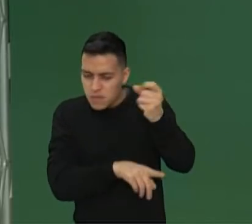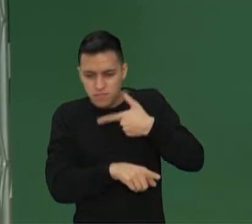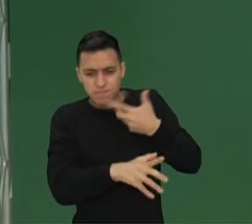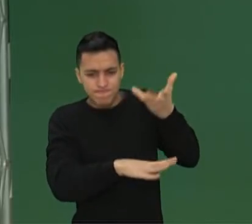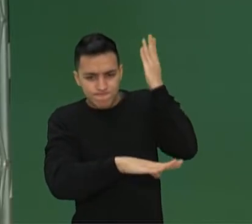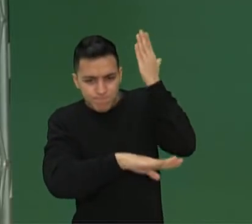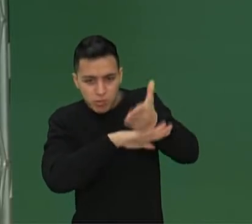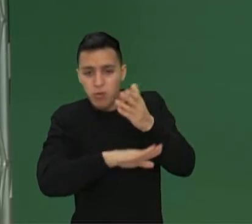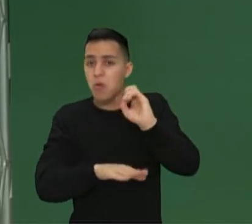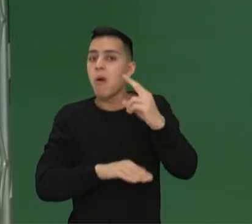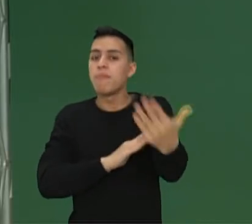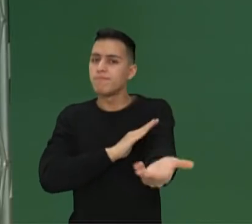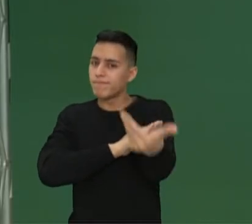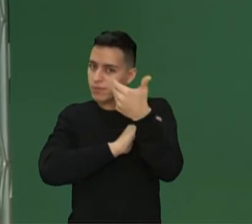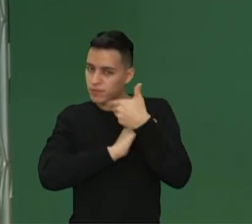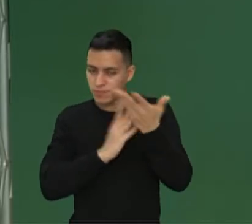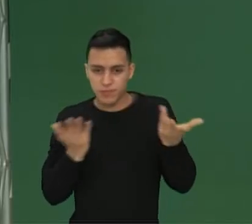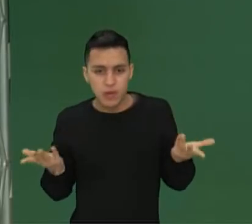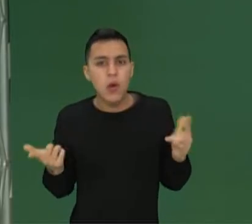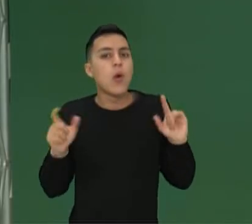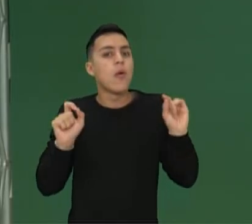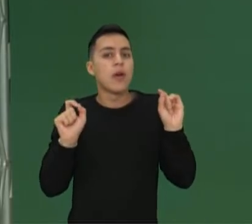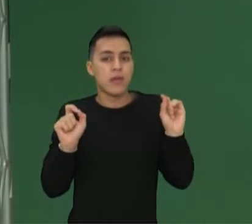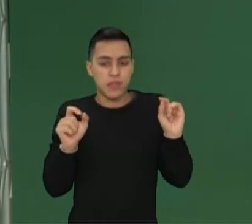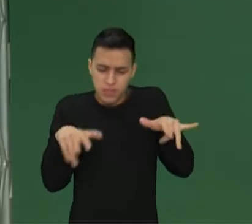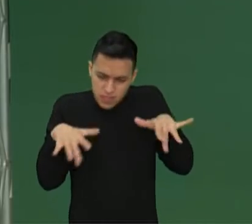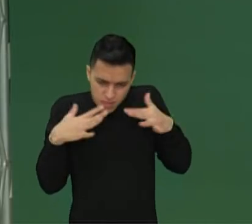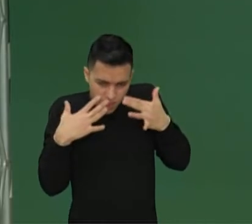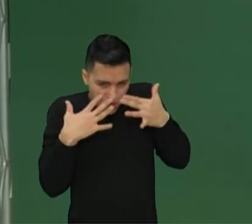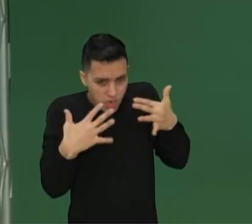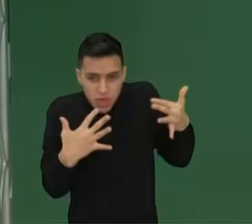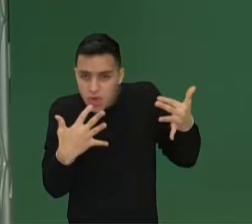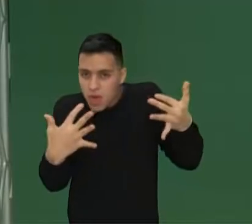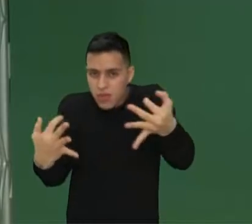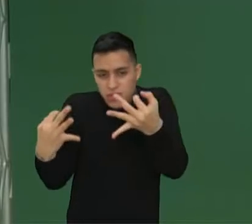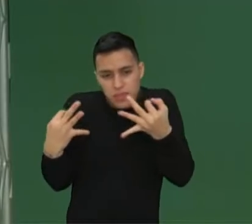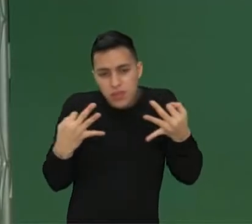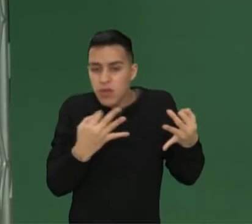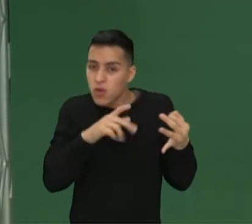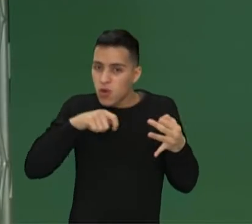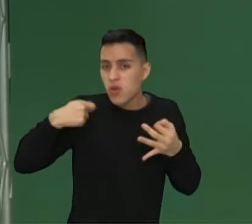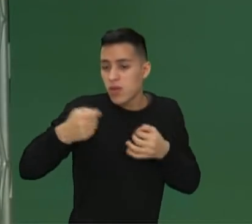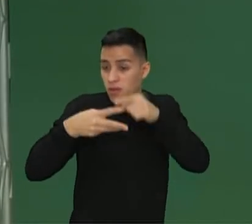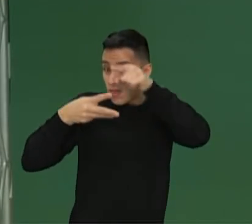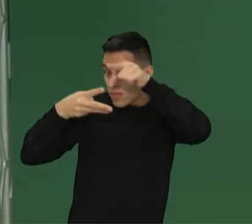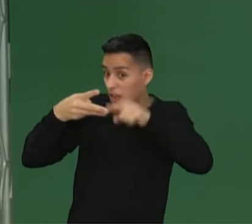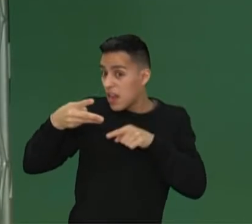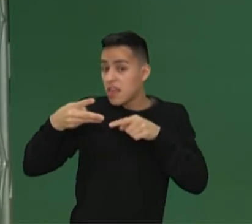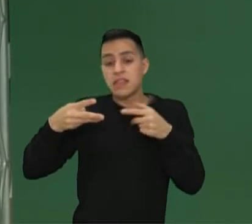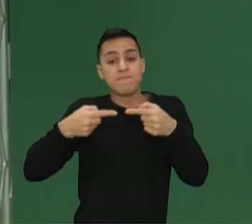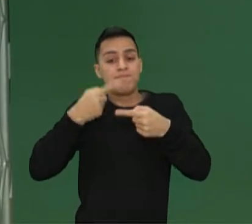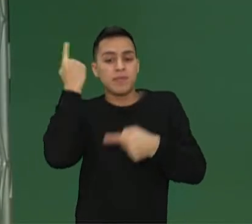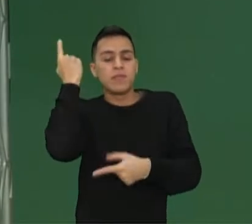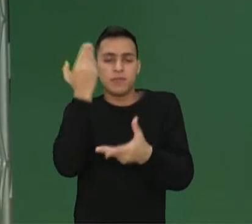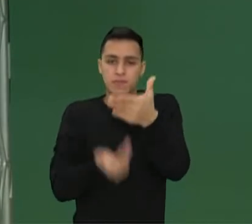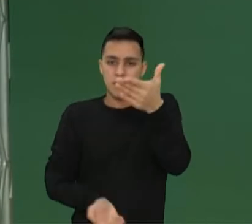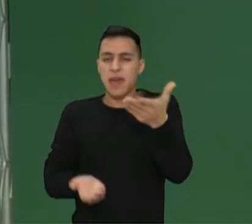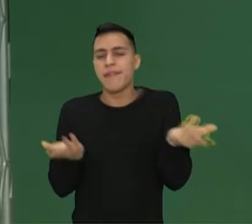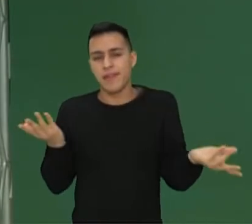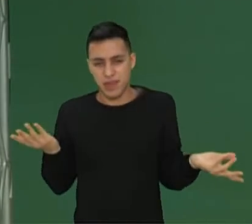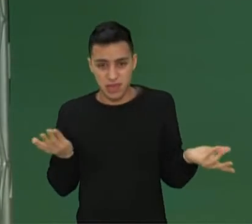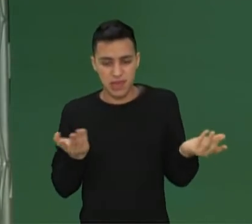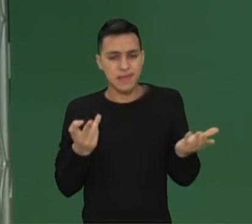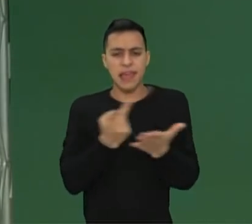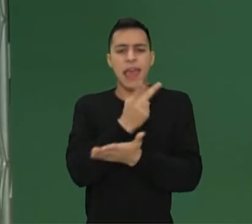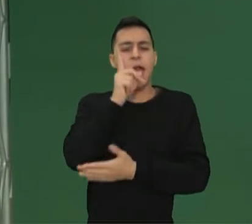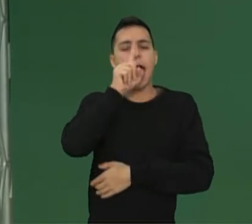adversário quer vencer você, vocês já podem ter isso como uma regra da sua partida. Então, errou